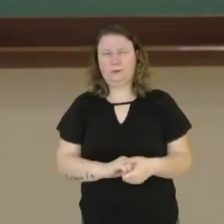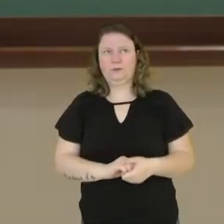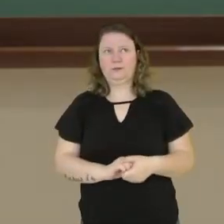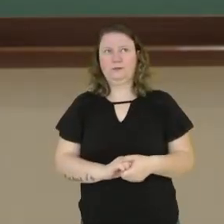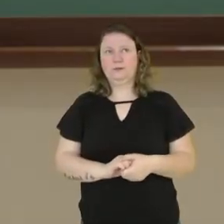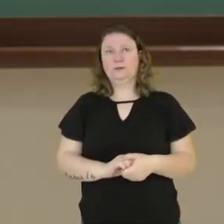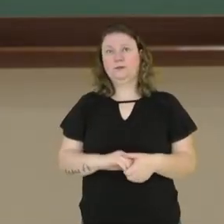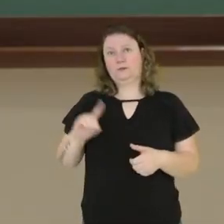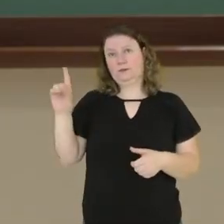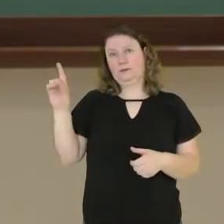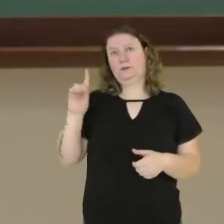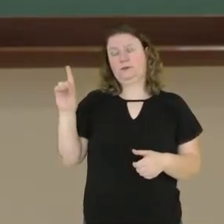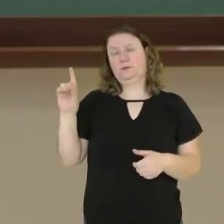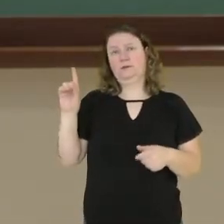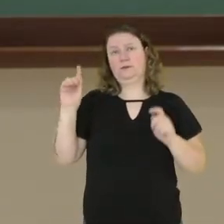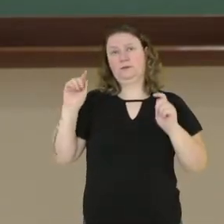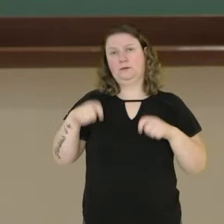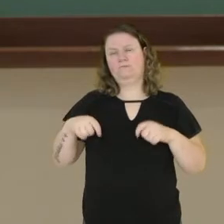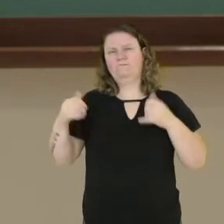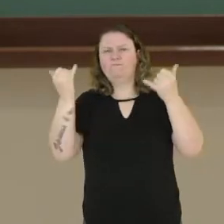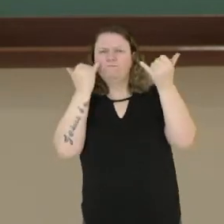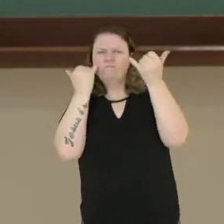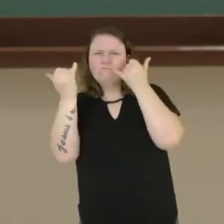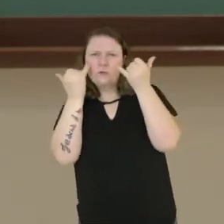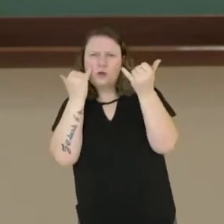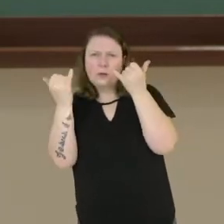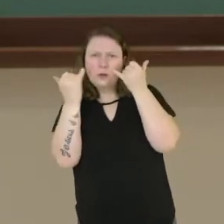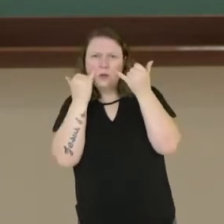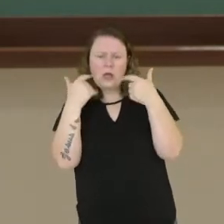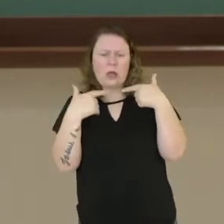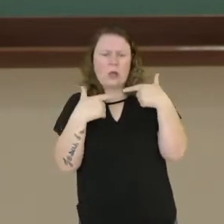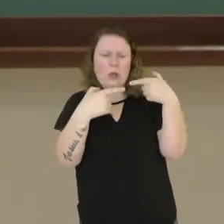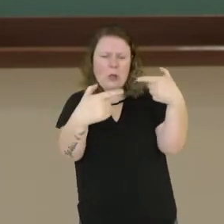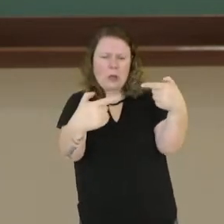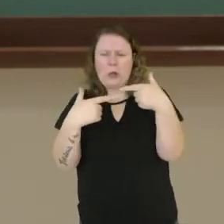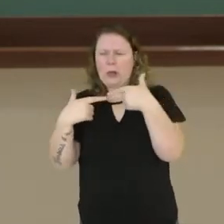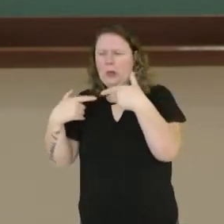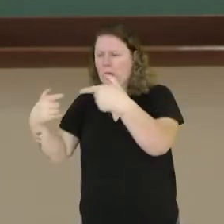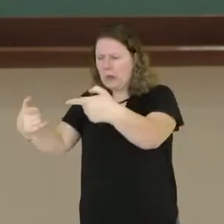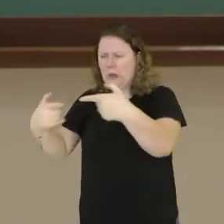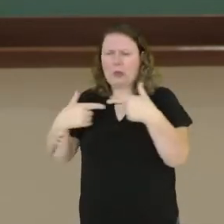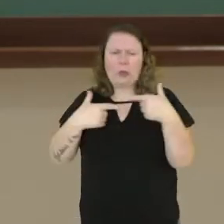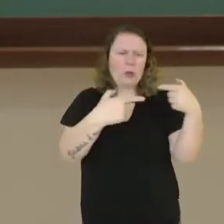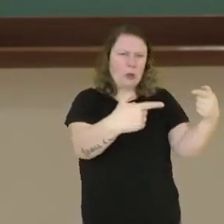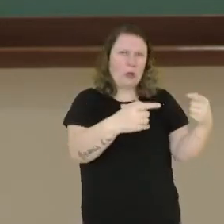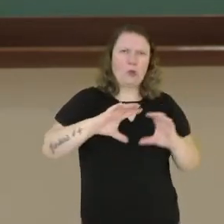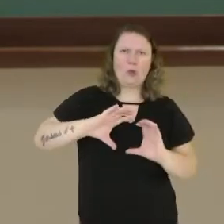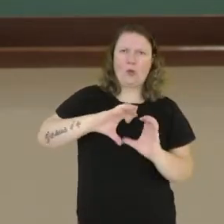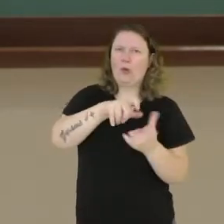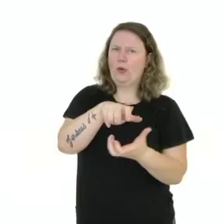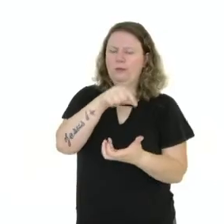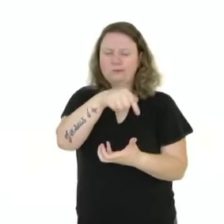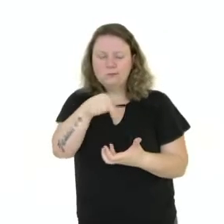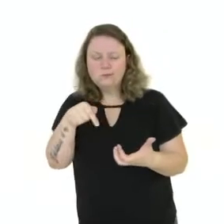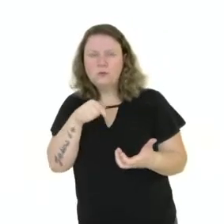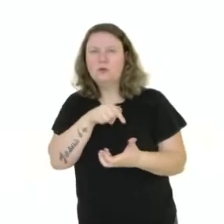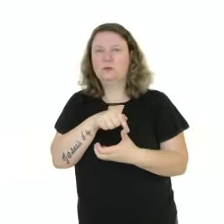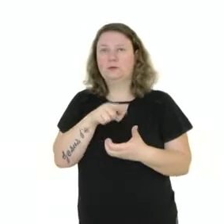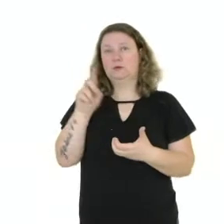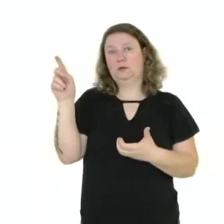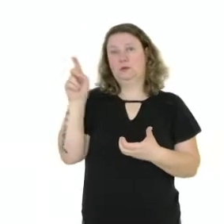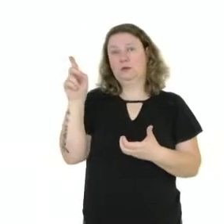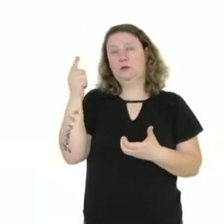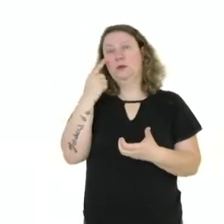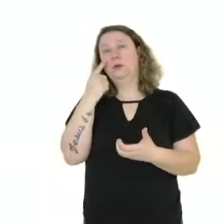gente constantemente vê noticiários sobre guerras que ocorrem no mundo afora. Aqui a gente está vendo uma notícia